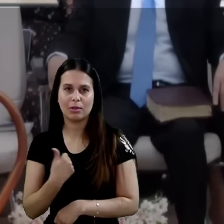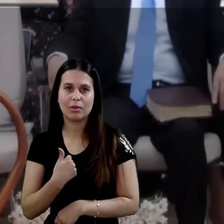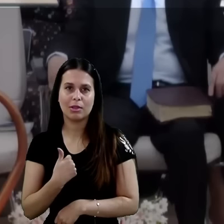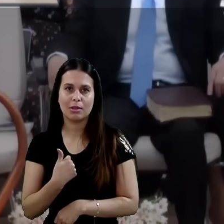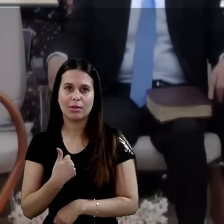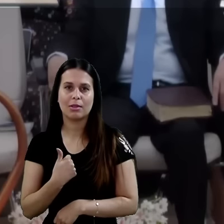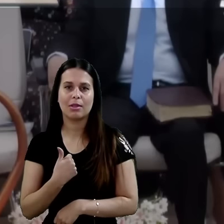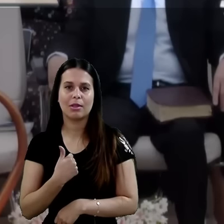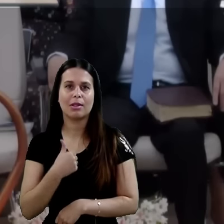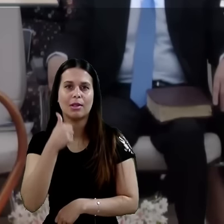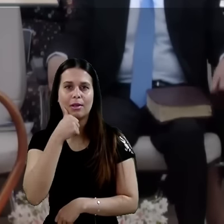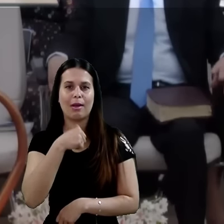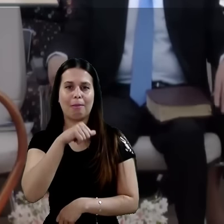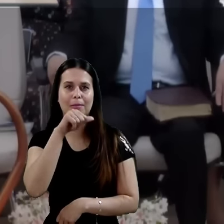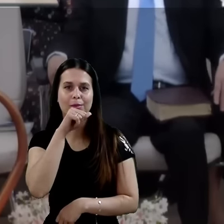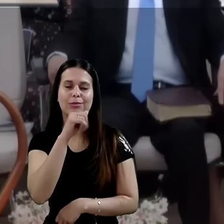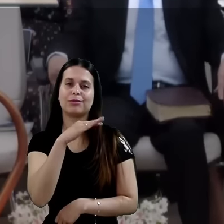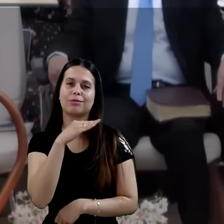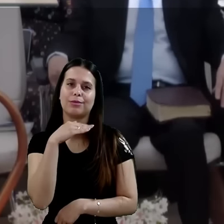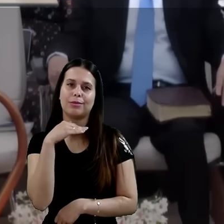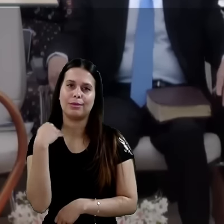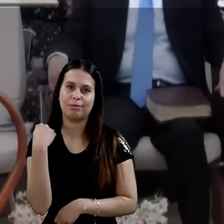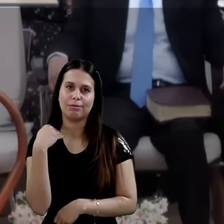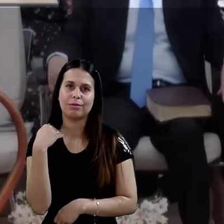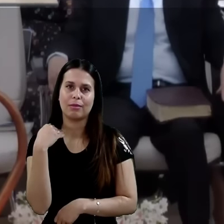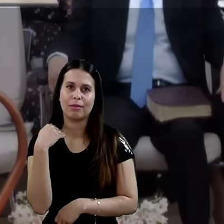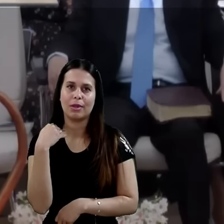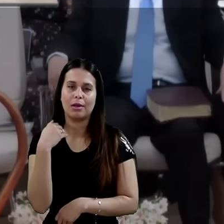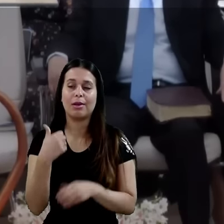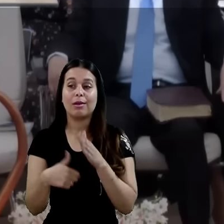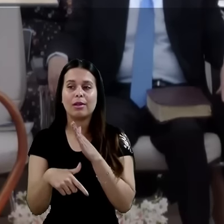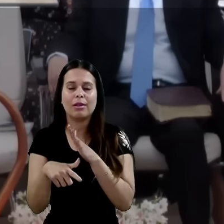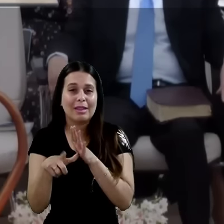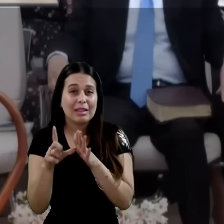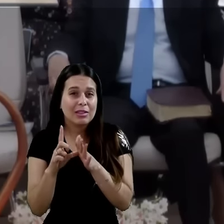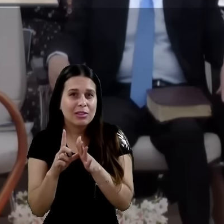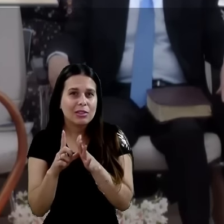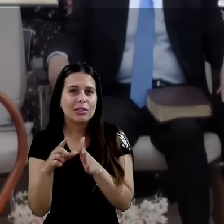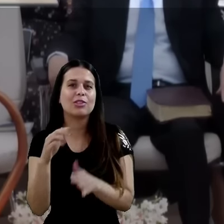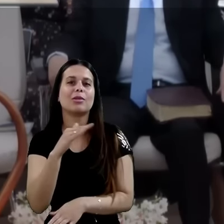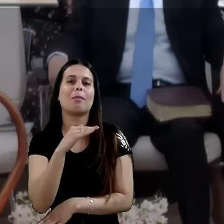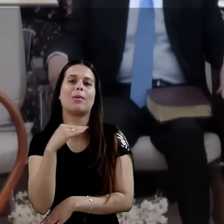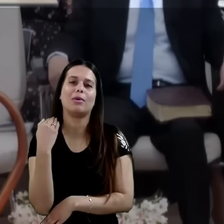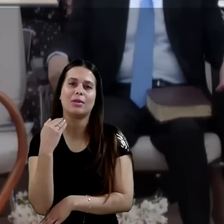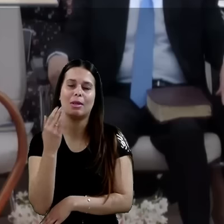e antes dela partir ela fez um pedido